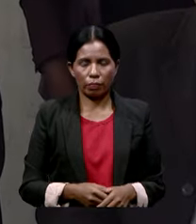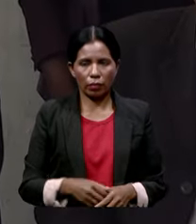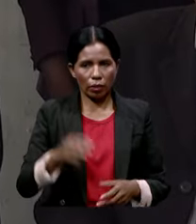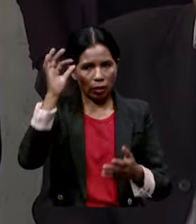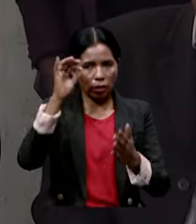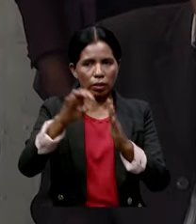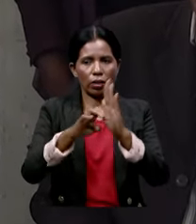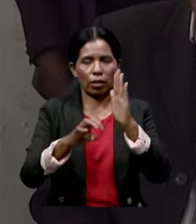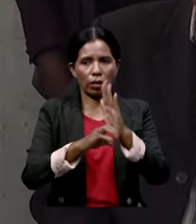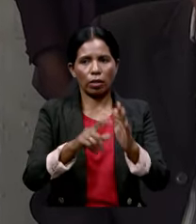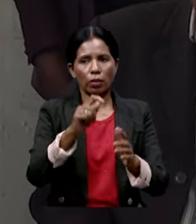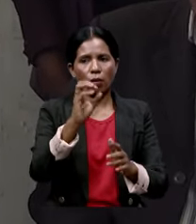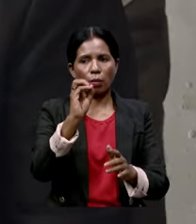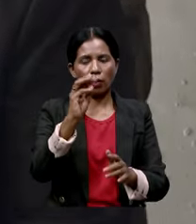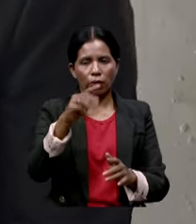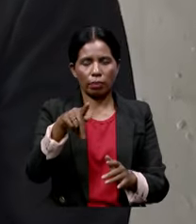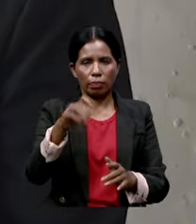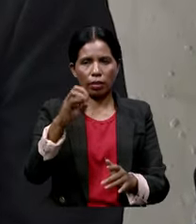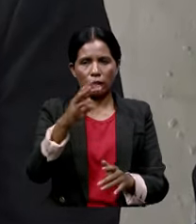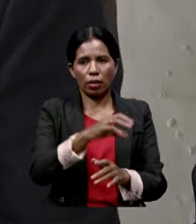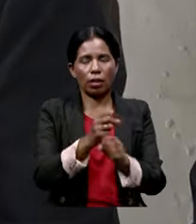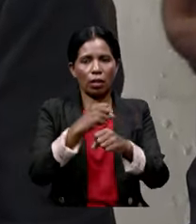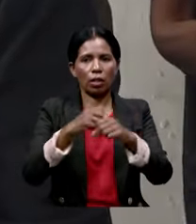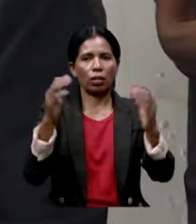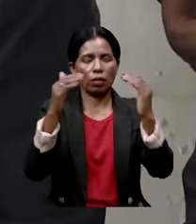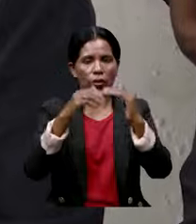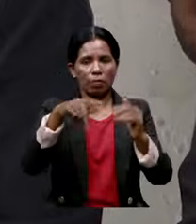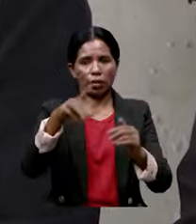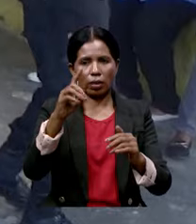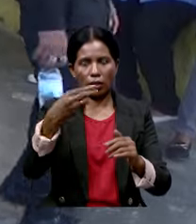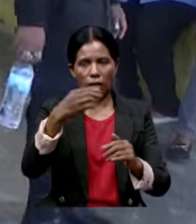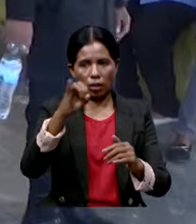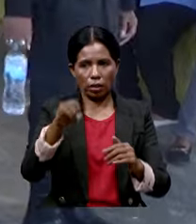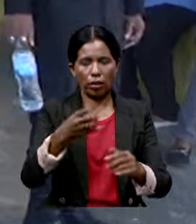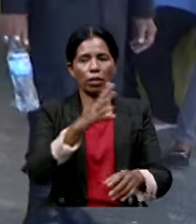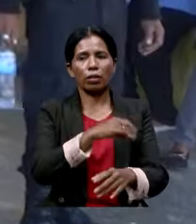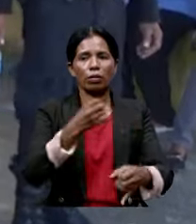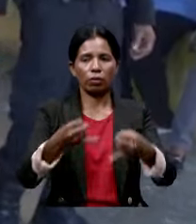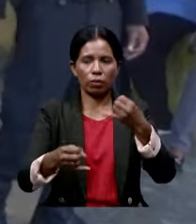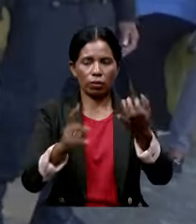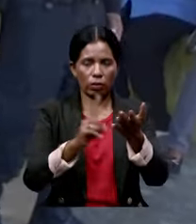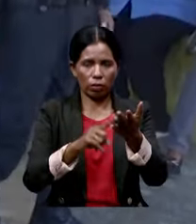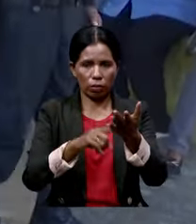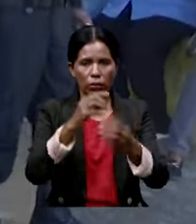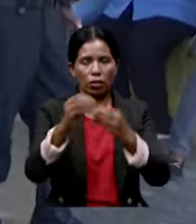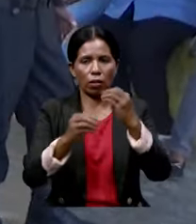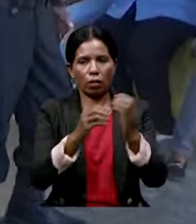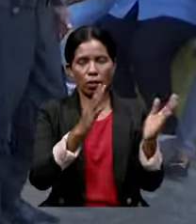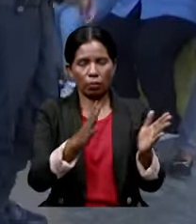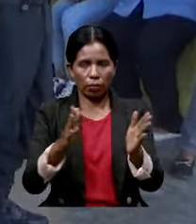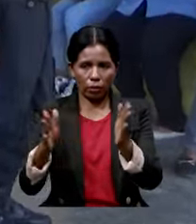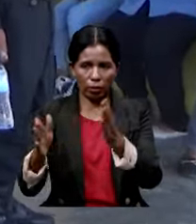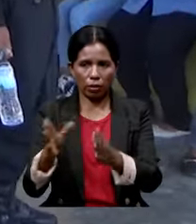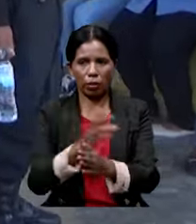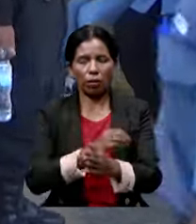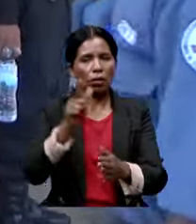Secretário de Estado Assunto Toponímia na Organização Urbana, ao encontro com o Provedor de Direitos Humanos na Justiça, onde discute com a BA processo de evicção no